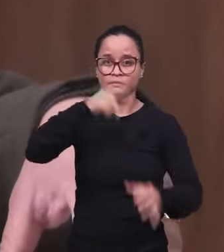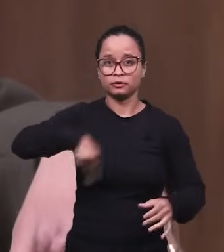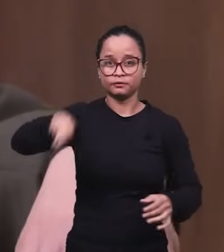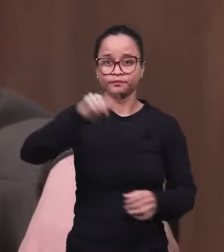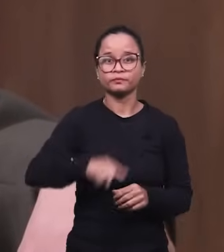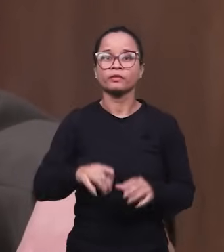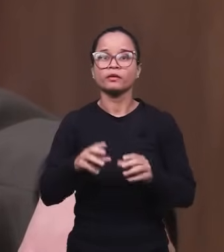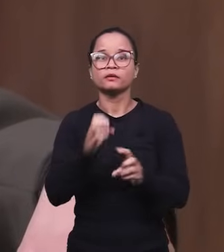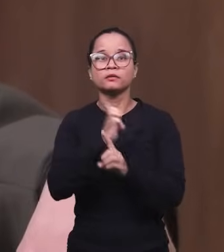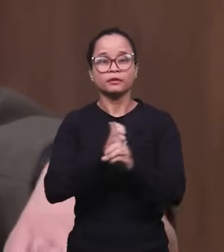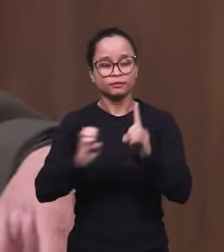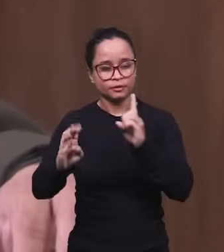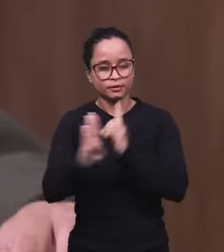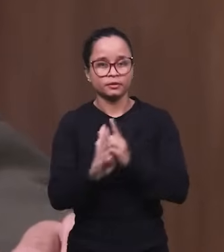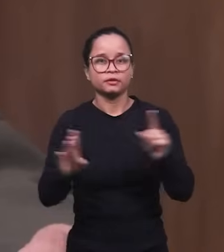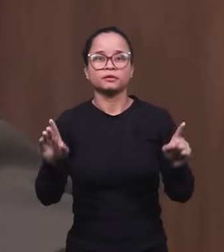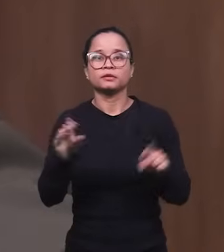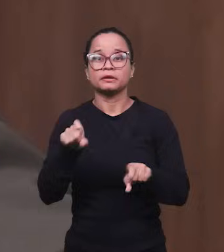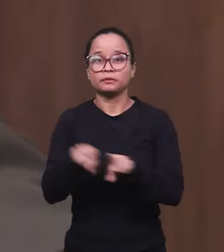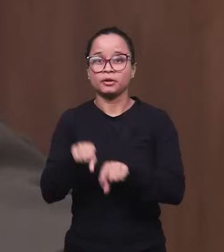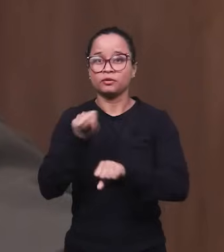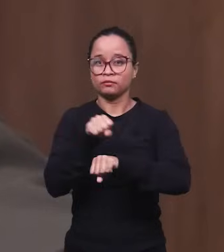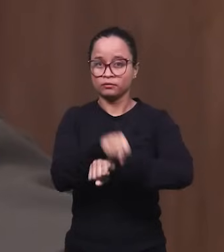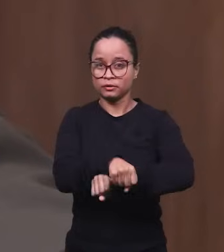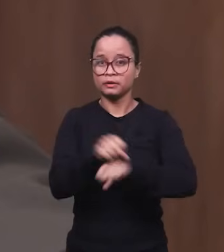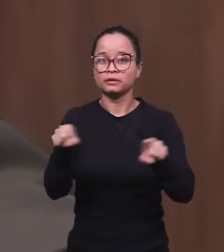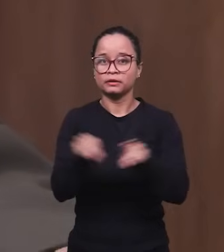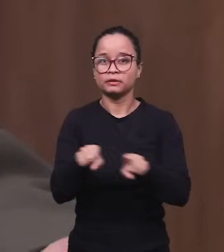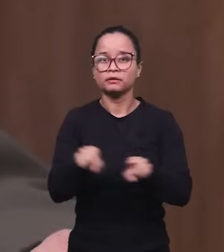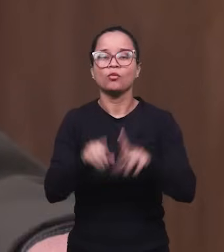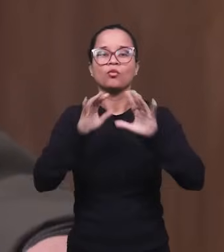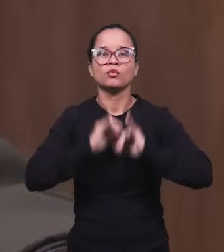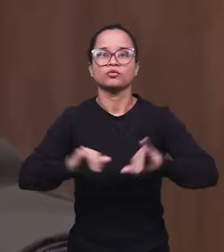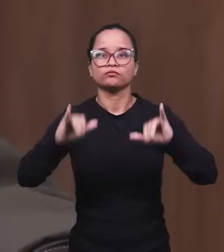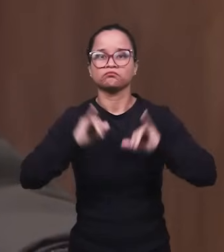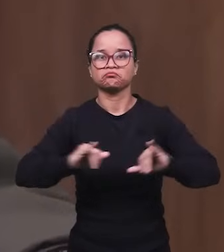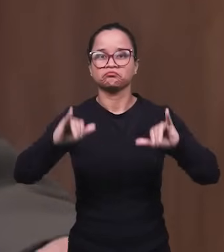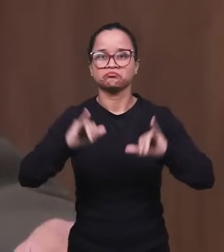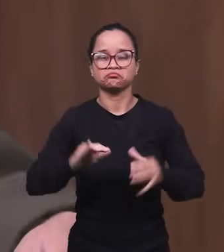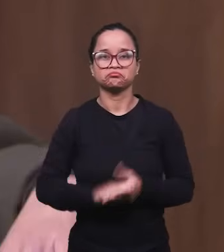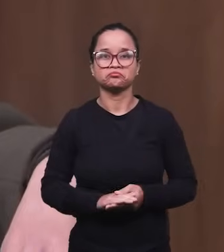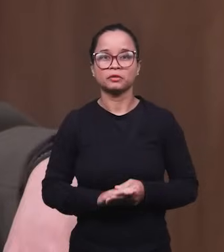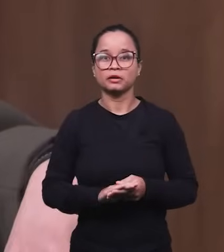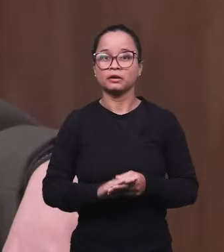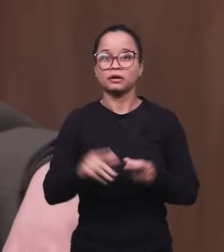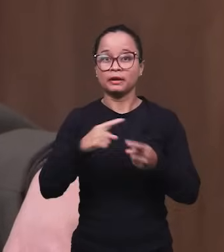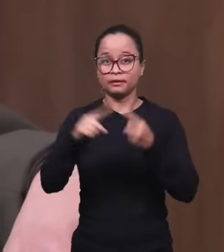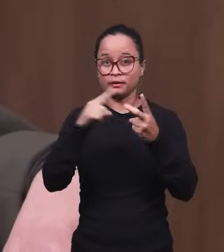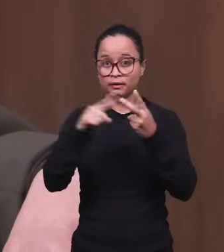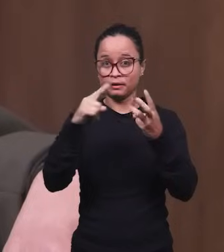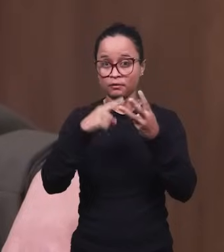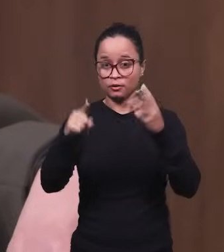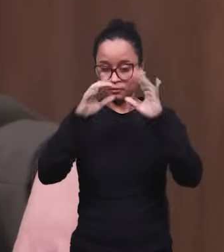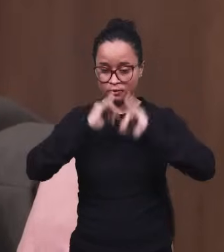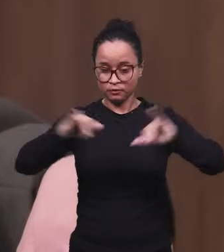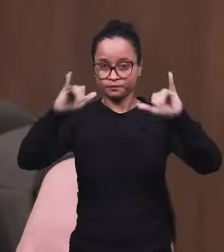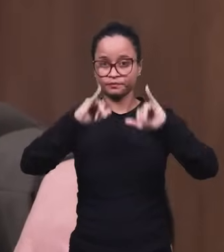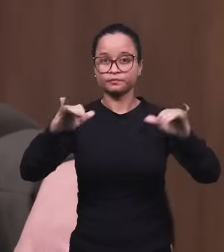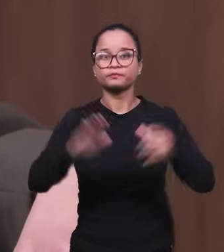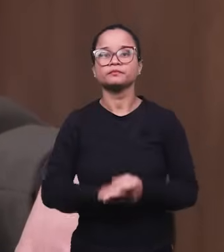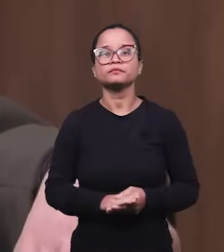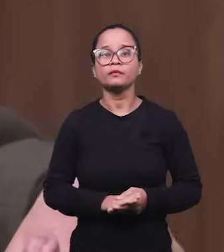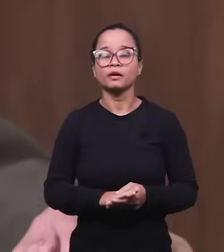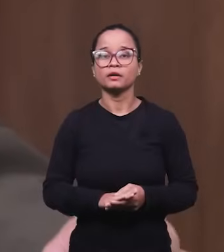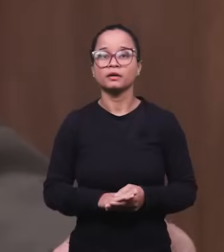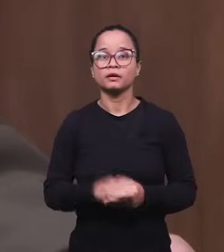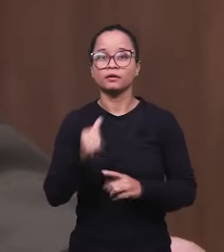são transmitidos a EBD e os seminários, e também a proclamação, as 3 proclamações que fizemos nos últimos anos, que